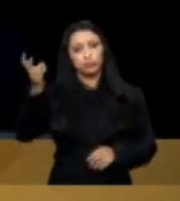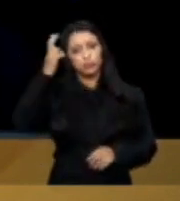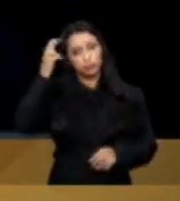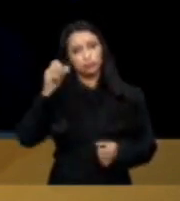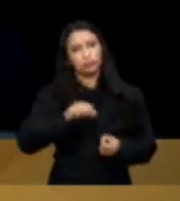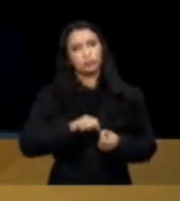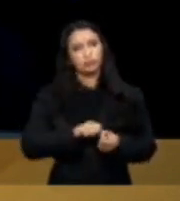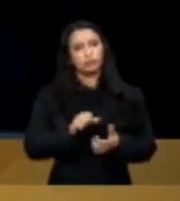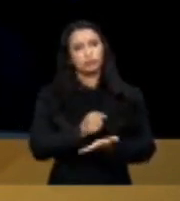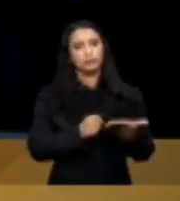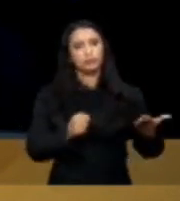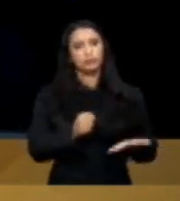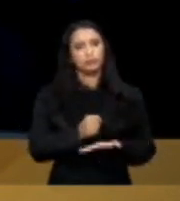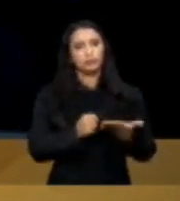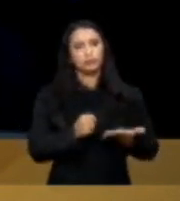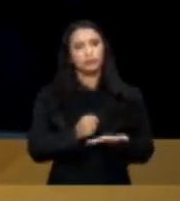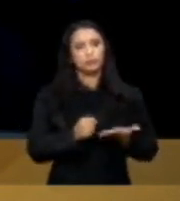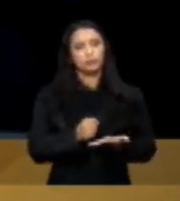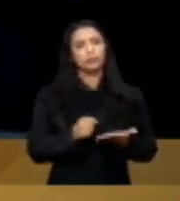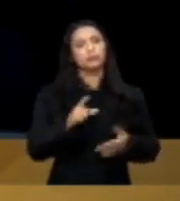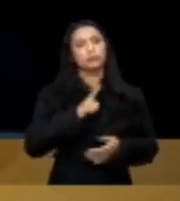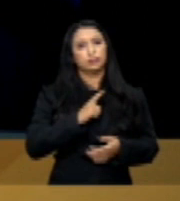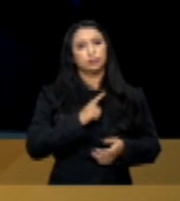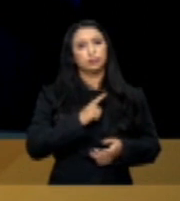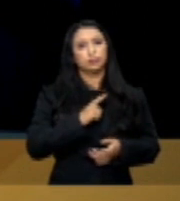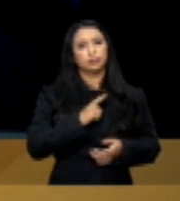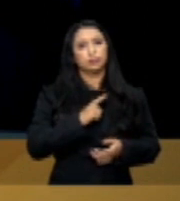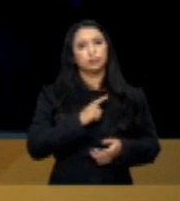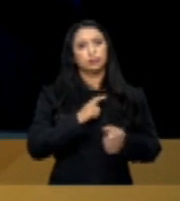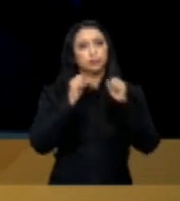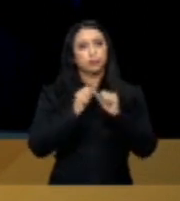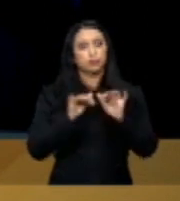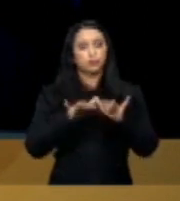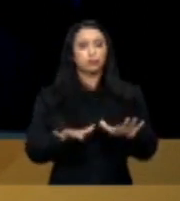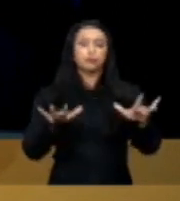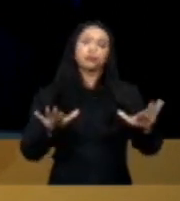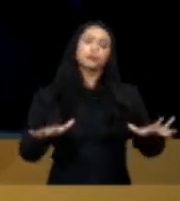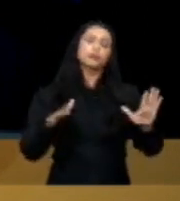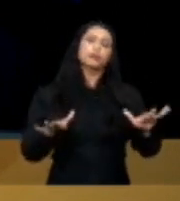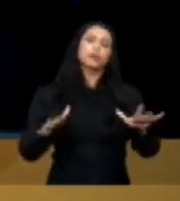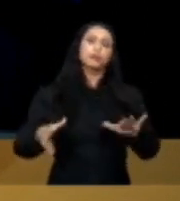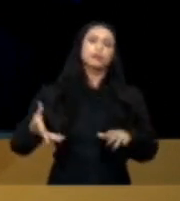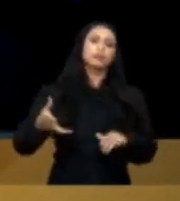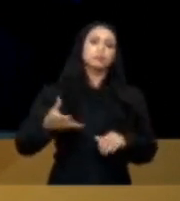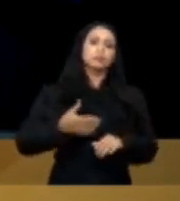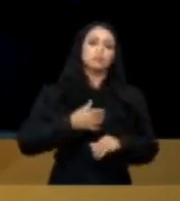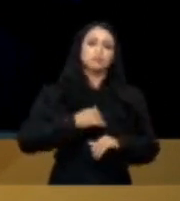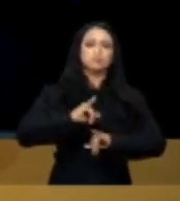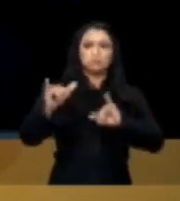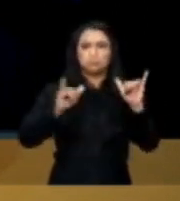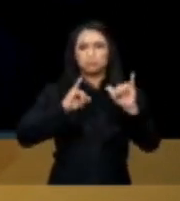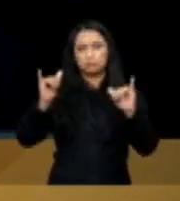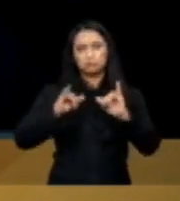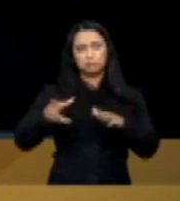pelo princípio do fomento à produção, difusão e circulação de conhecimento e bens